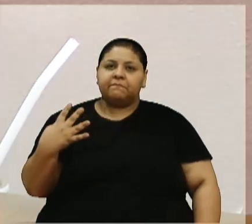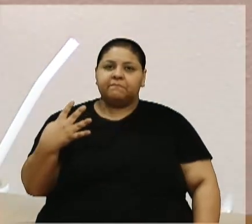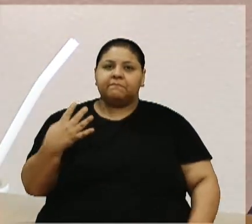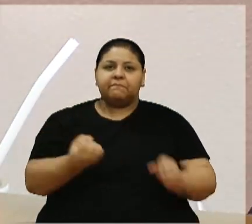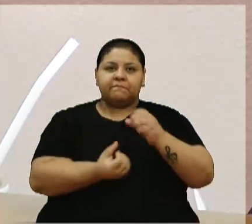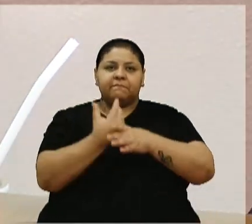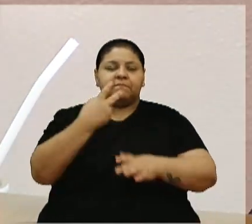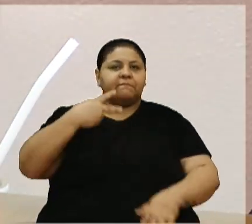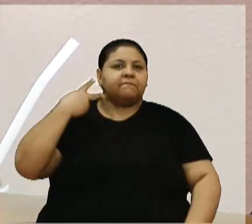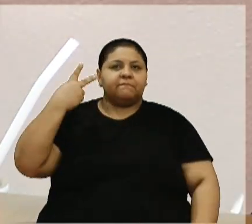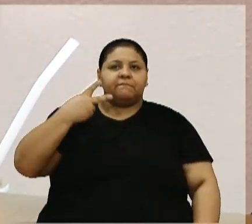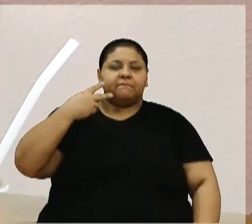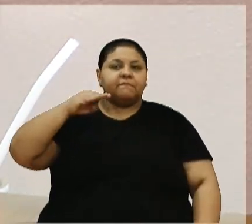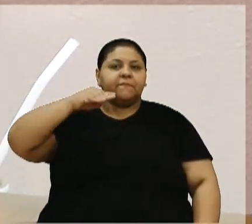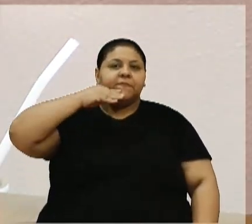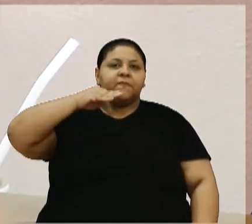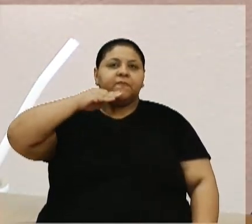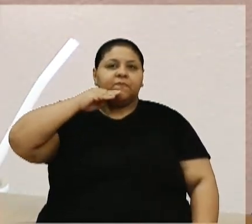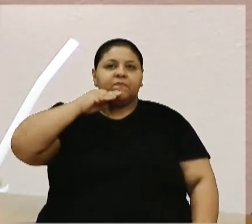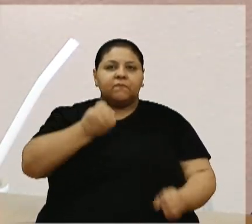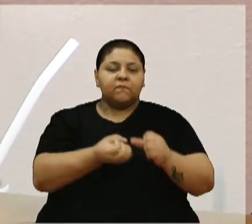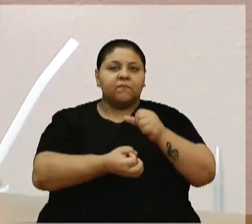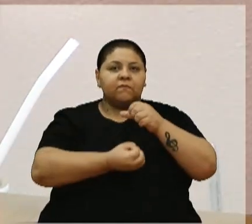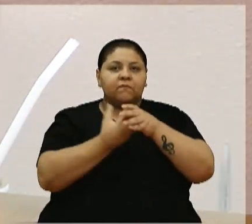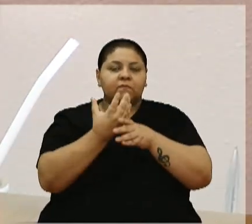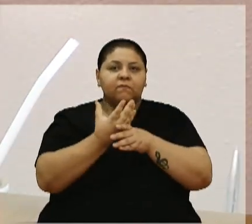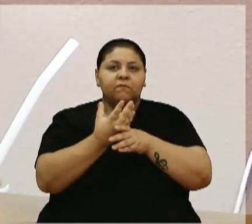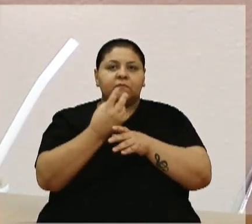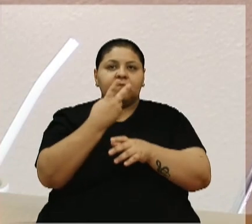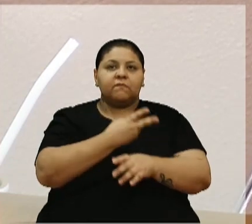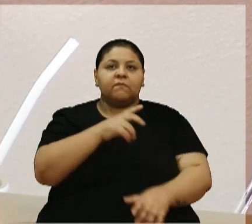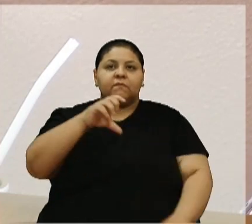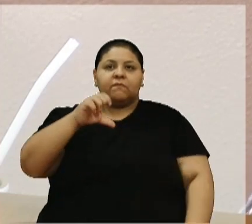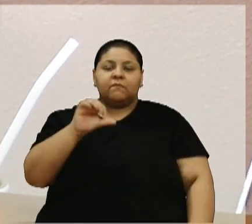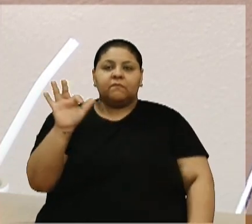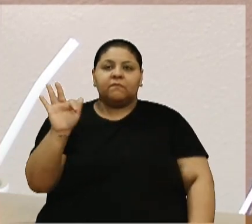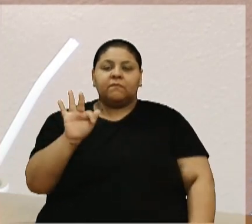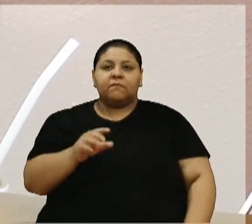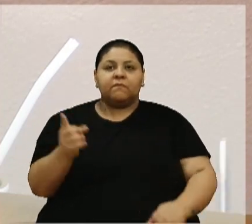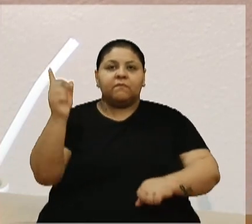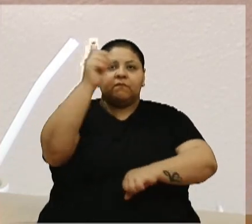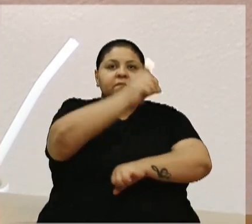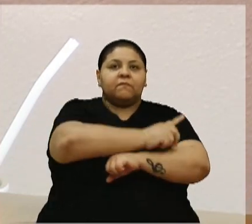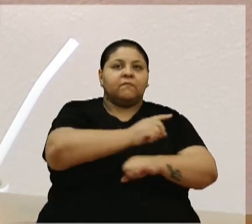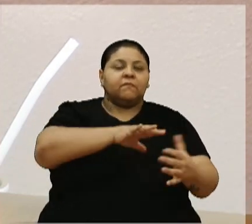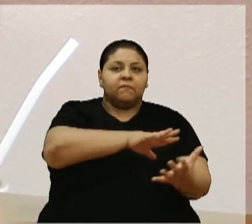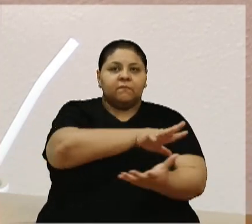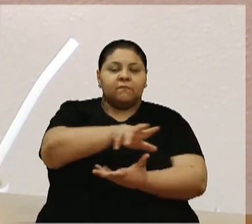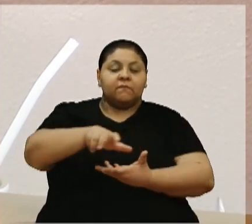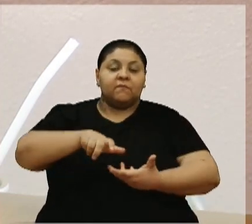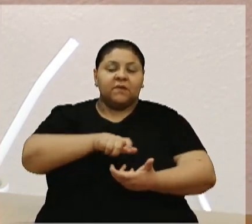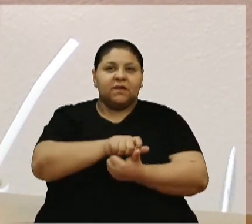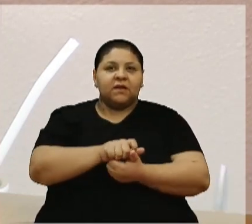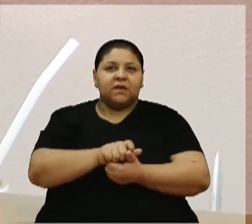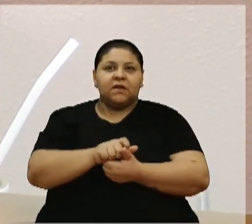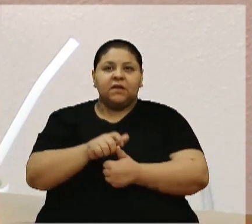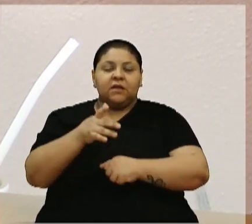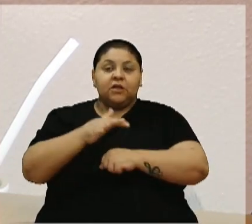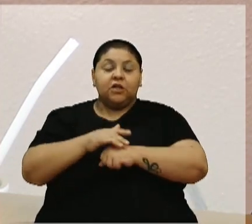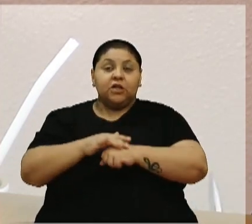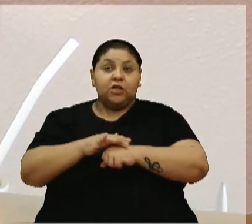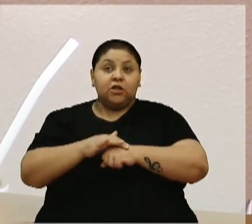38/2024, de autoria do vereador Bortola, que institui 29 de fevereiro como Dia Mundial das Doenças Raras. Contém